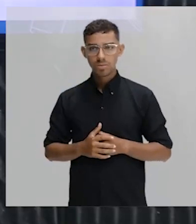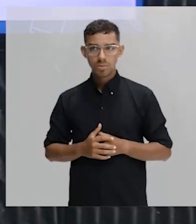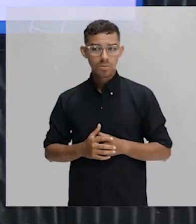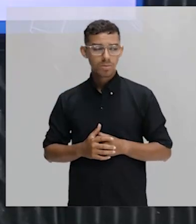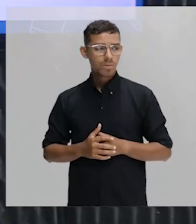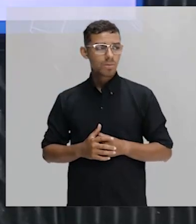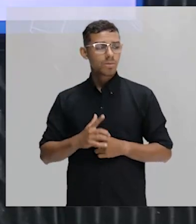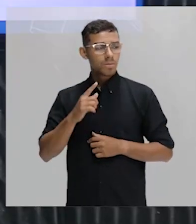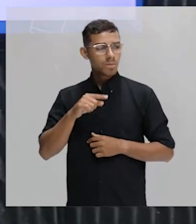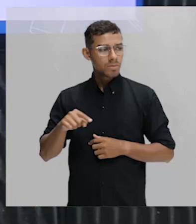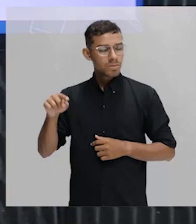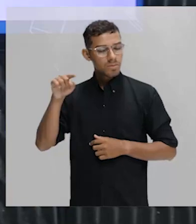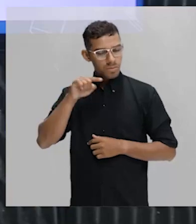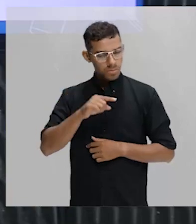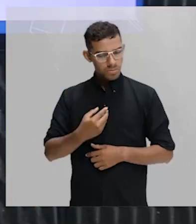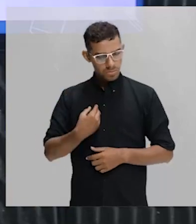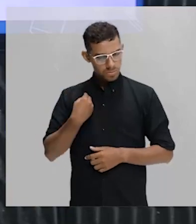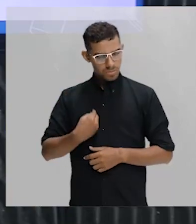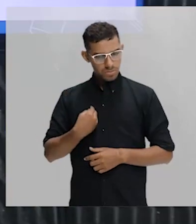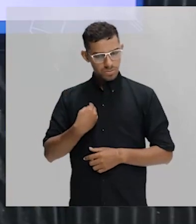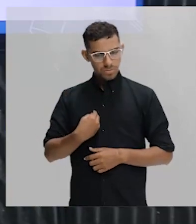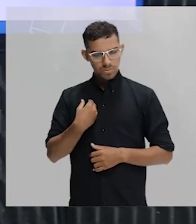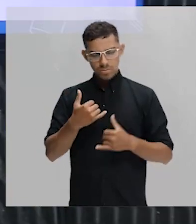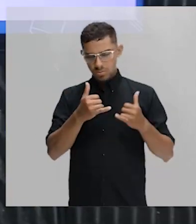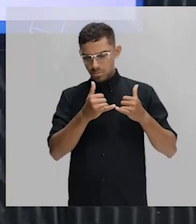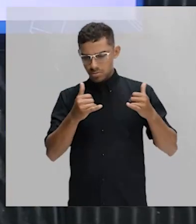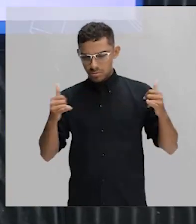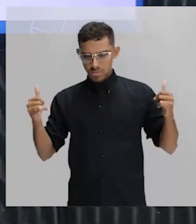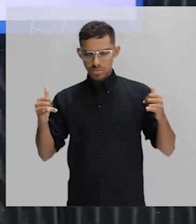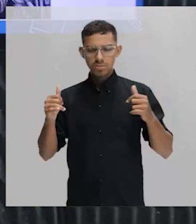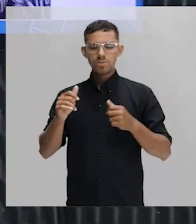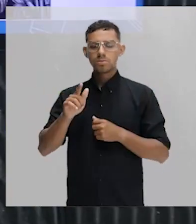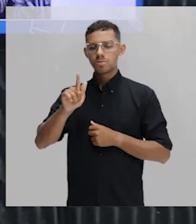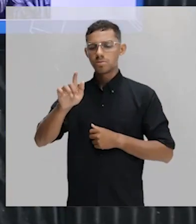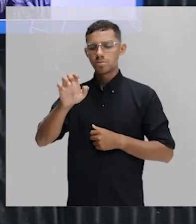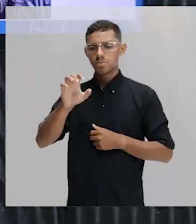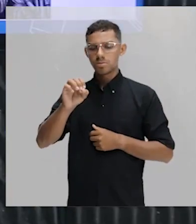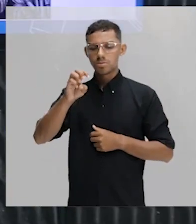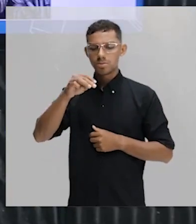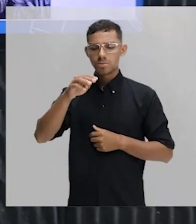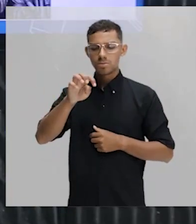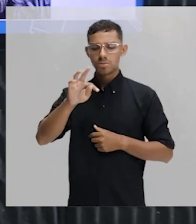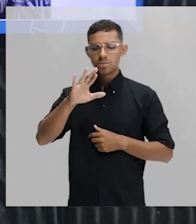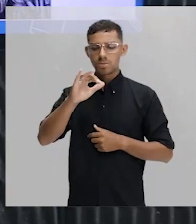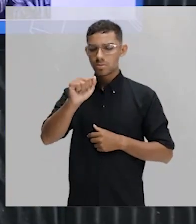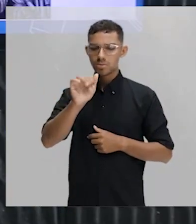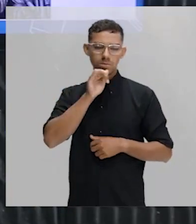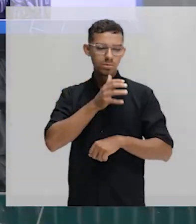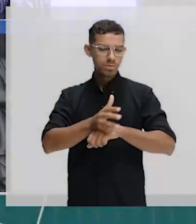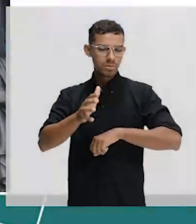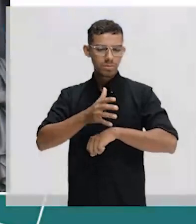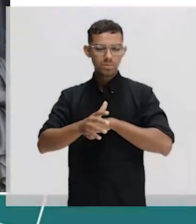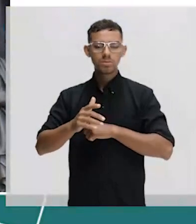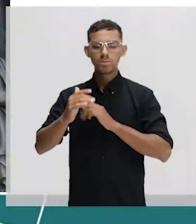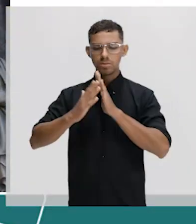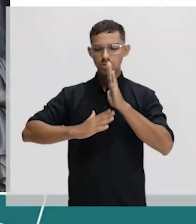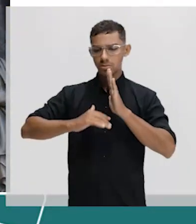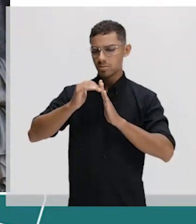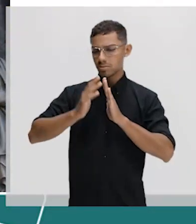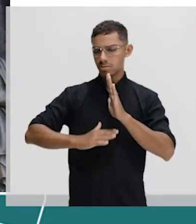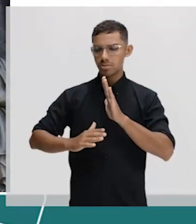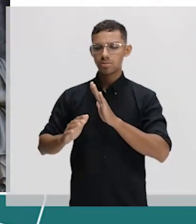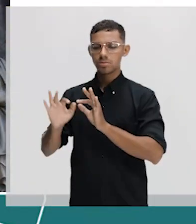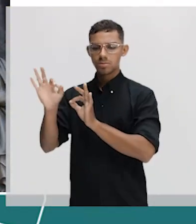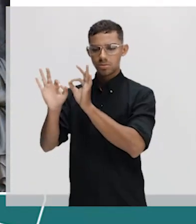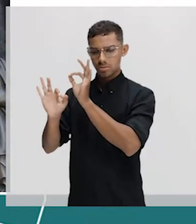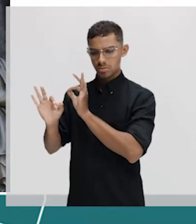falta de naturalidade, presença de linhas geométricas e folhagens estilizadas. Na prática, a pintura e a escultura